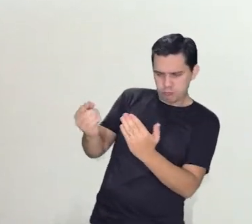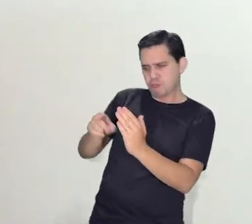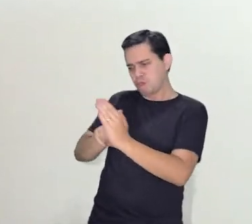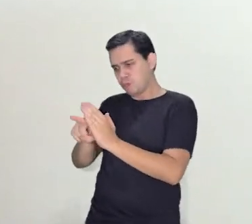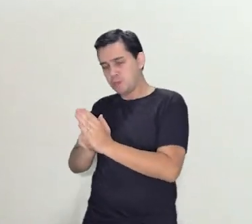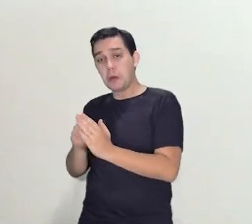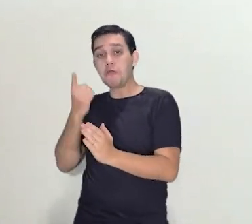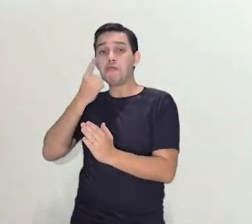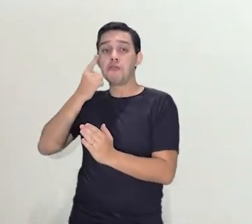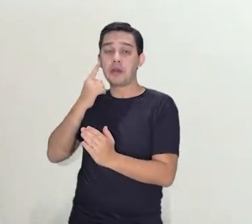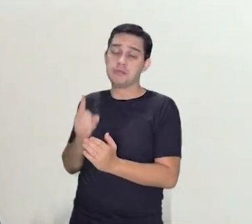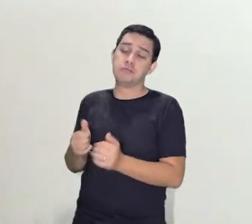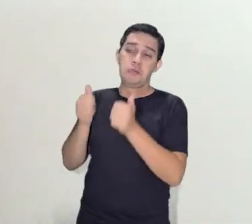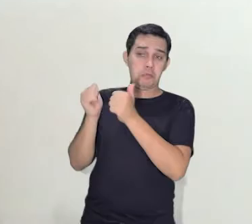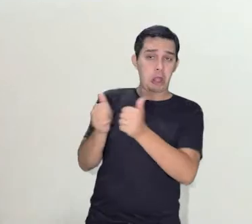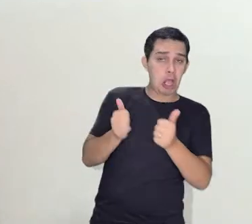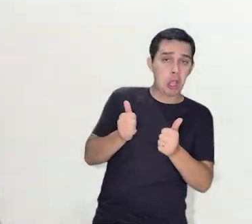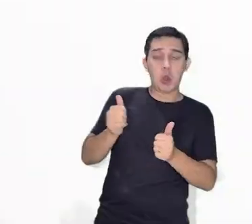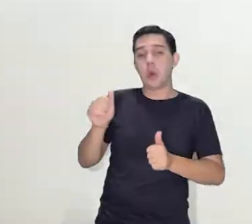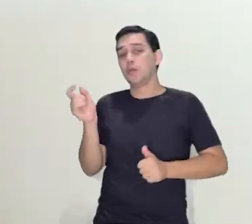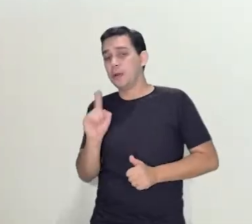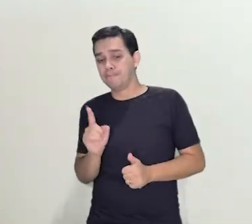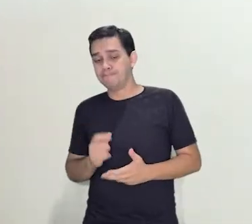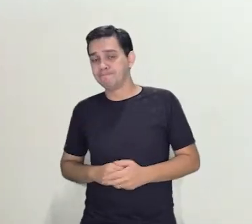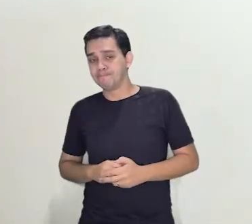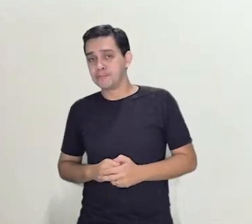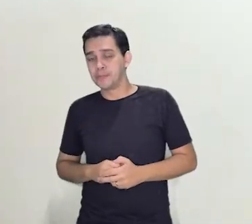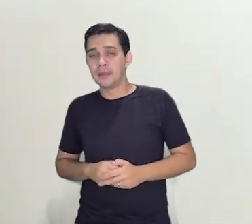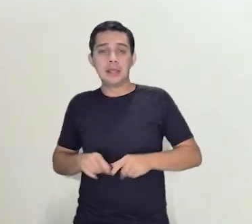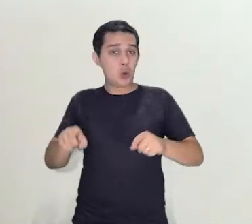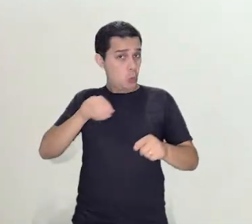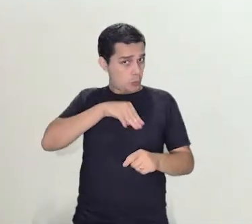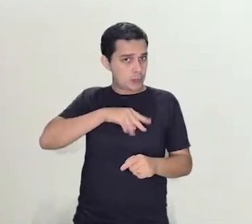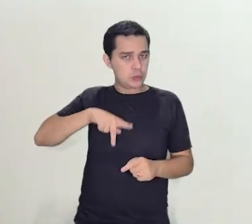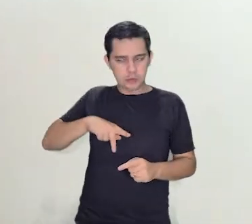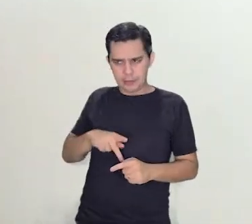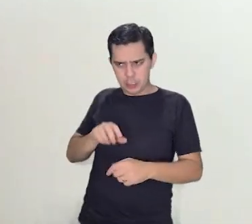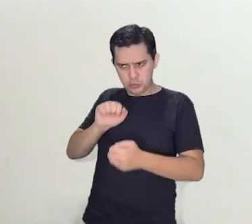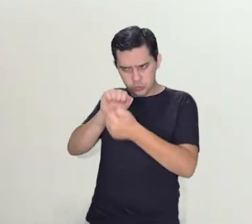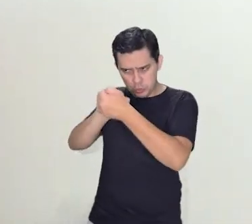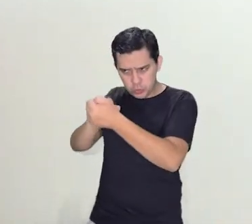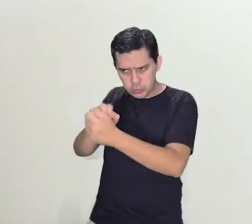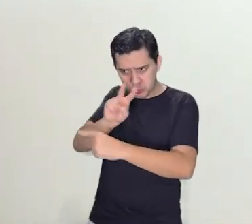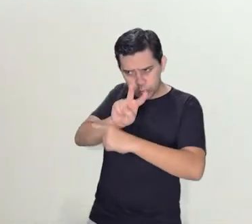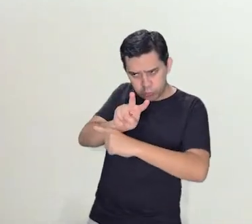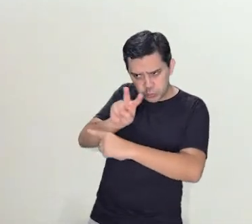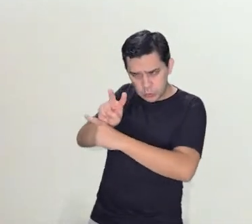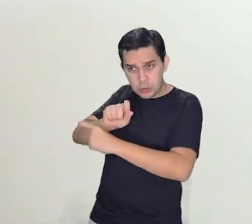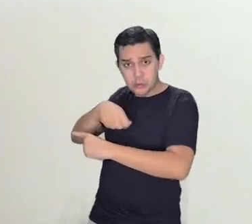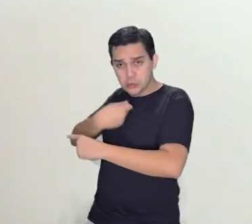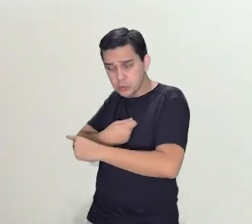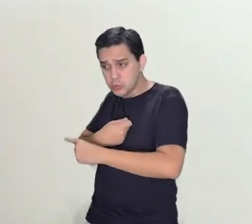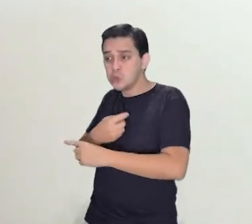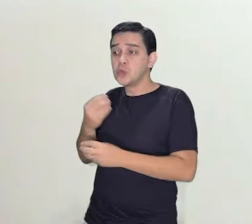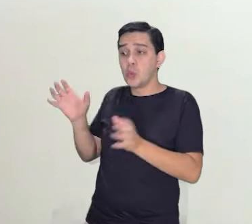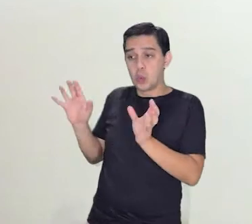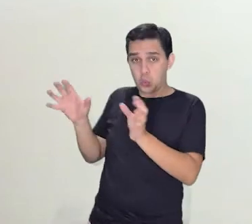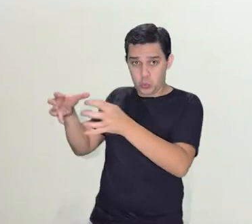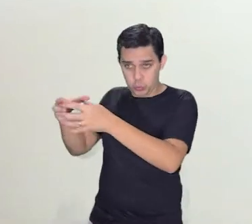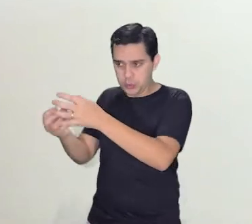pelos responsáveis pelo sistema de abastecimento Guandu. O Ministério Público vai acompanhar agora de perto, né, a criação desse grupo de